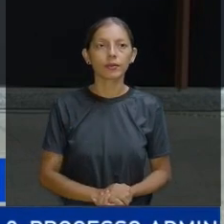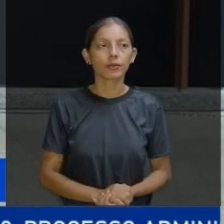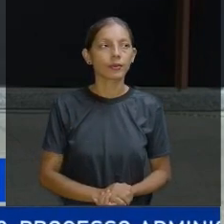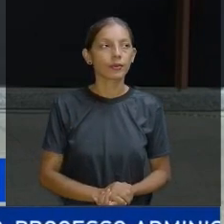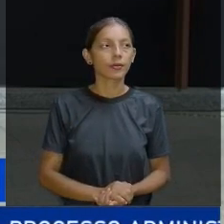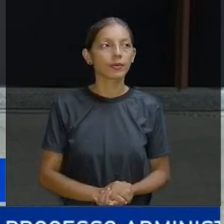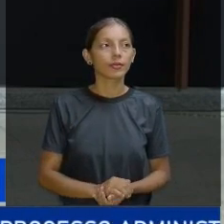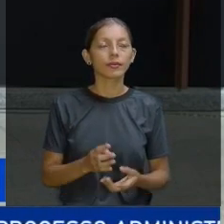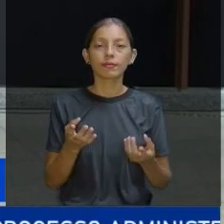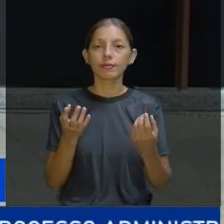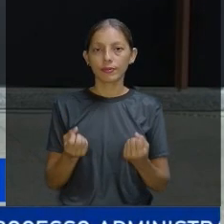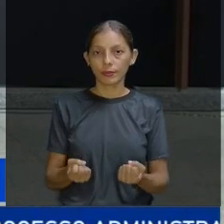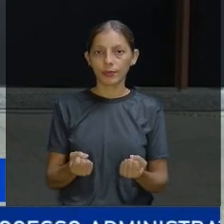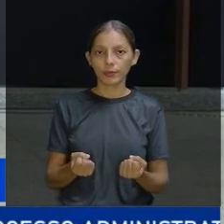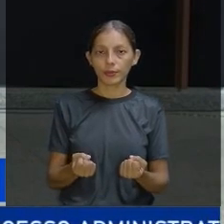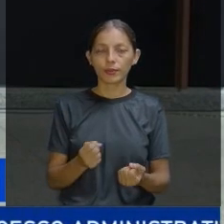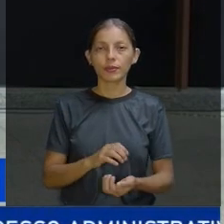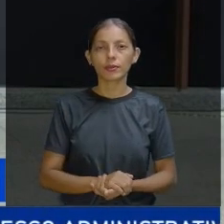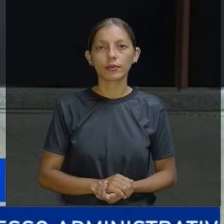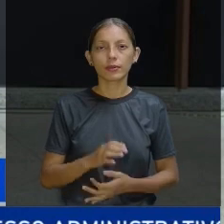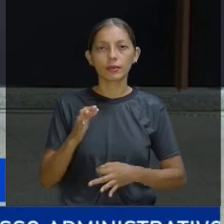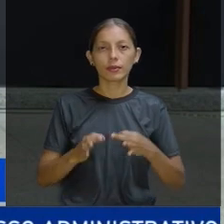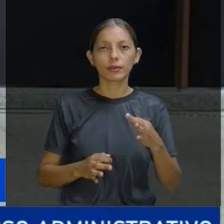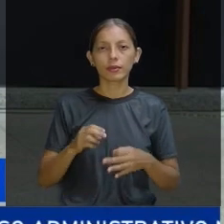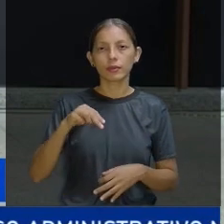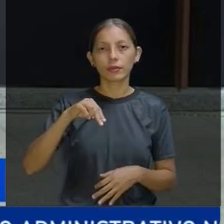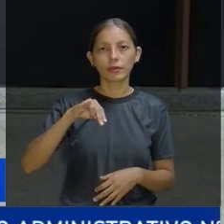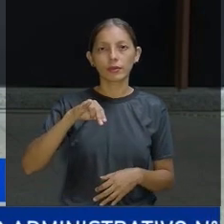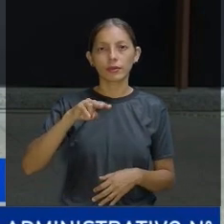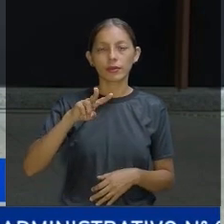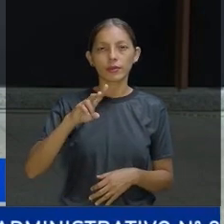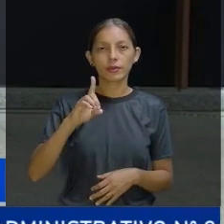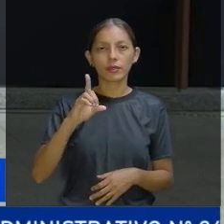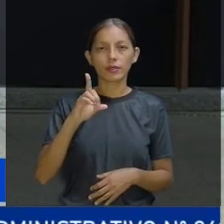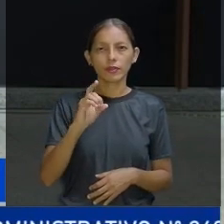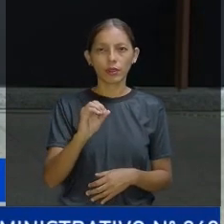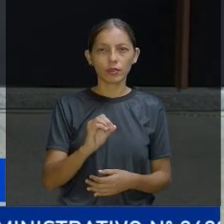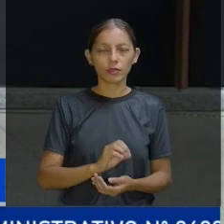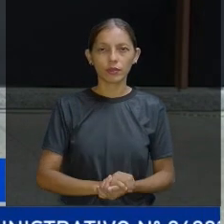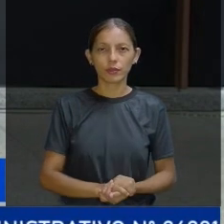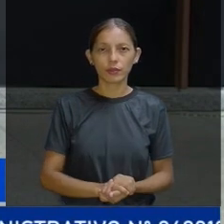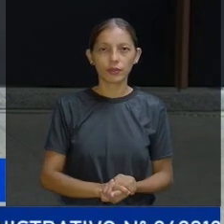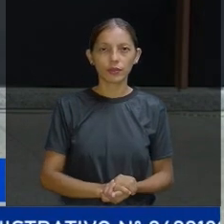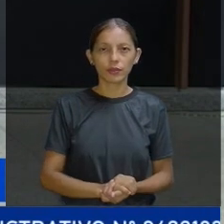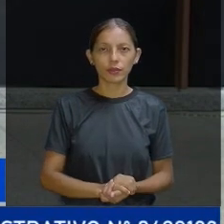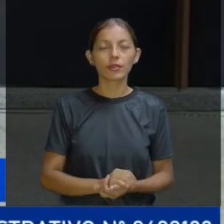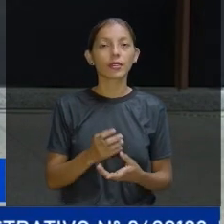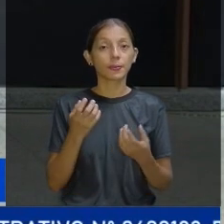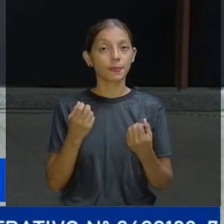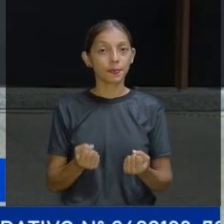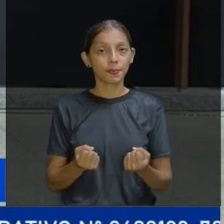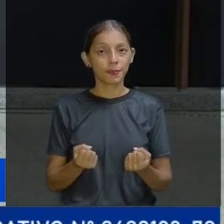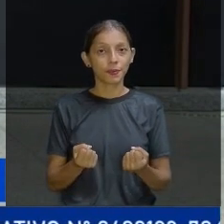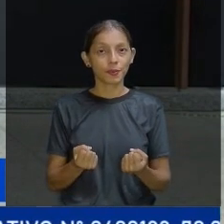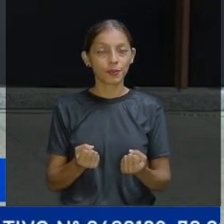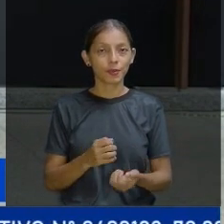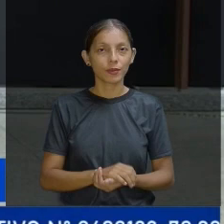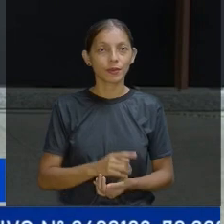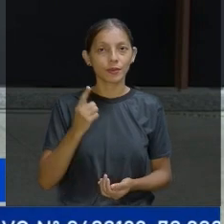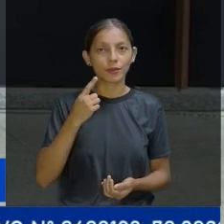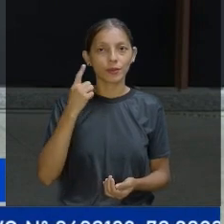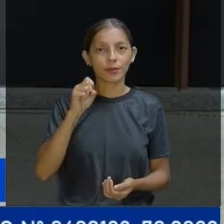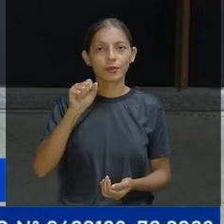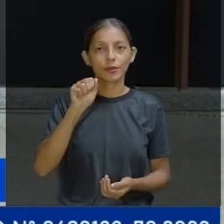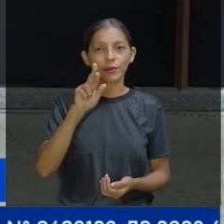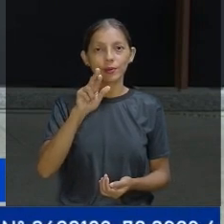Pela aprovação, presidente. Juiz Revaldo Valente? Pela aprovação, senhor presidente. Doutora Sara Cavalcante,